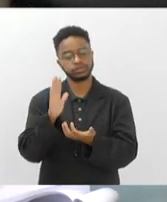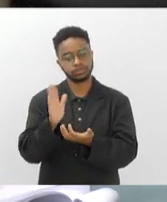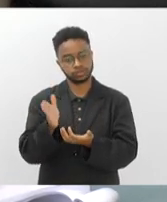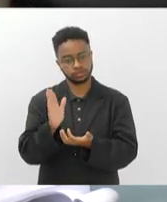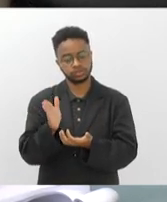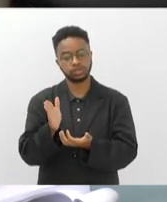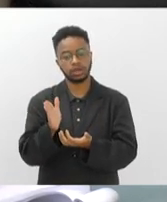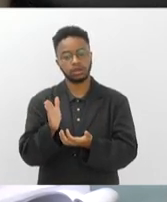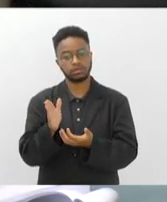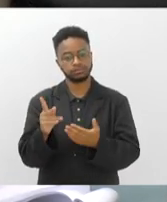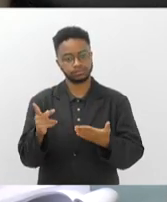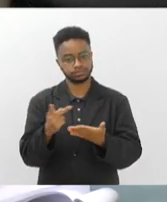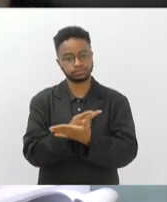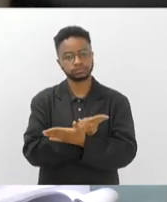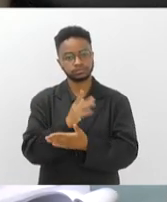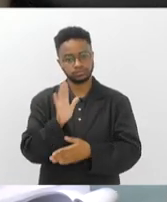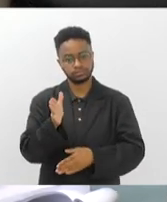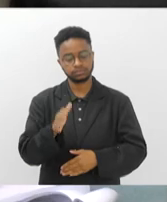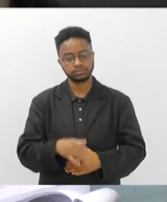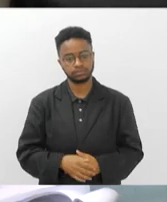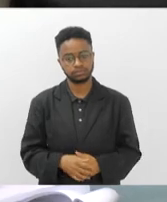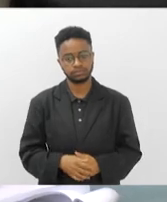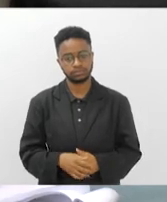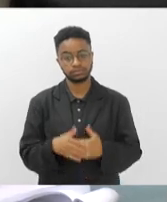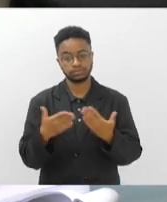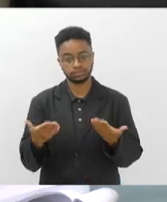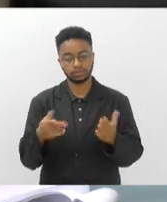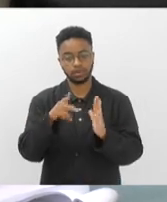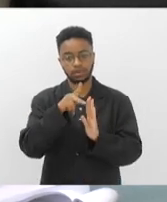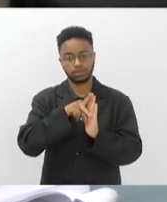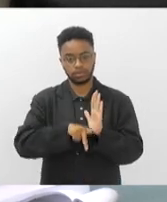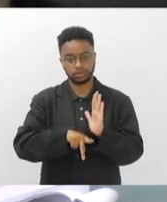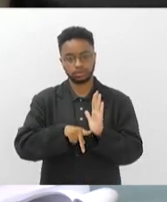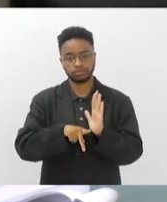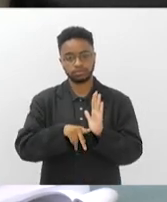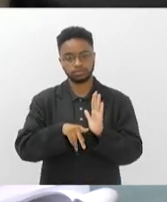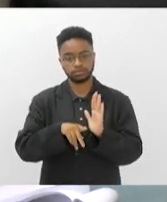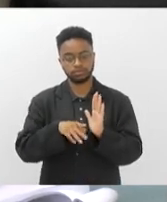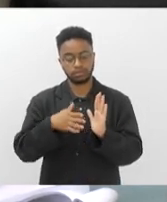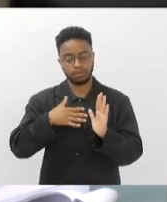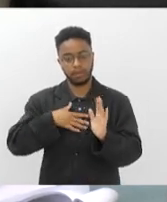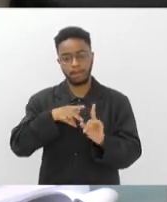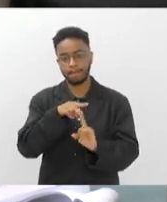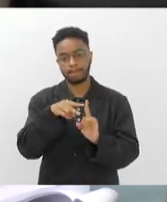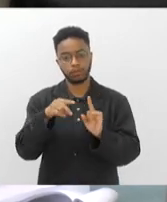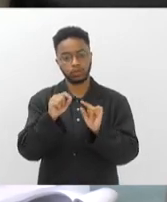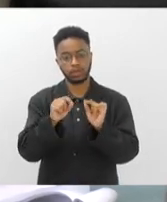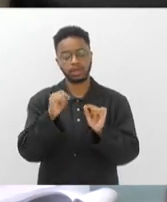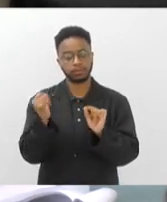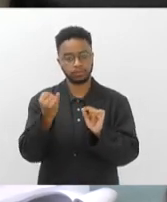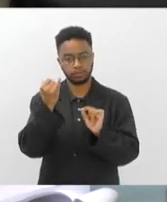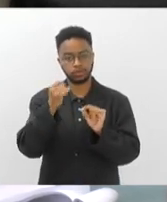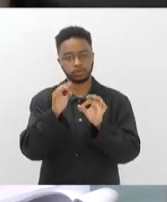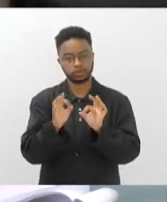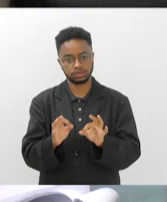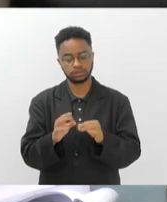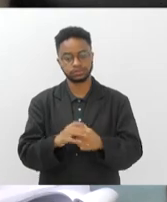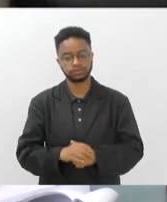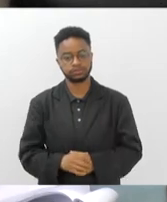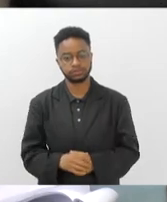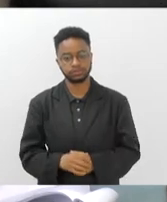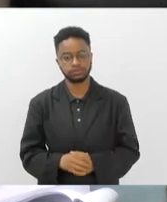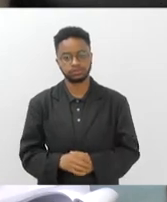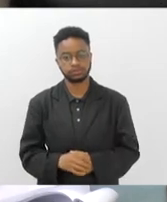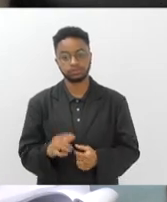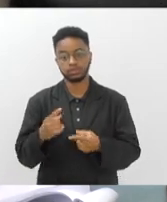grande intensidade. Então, o projeto... No meu entendimento, é oportuno.